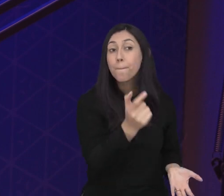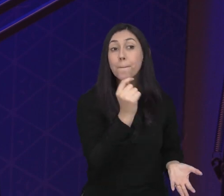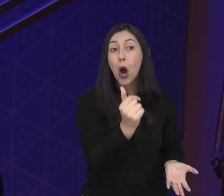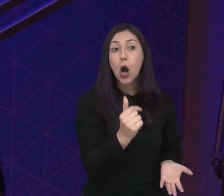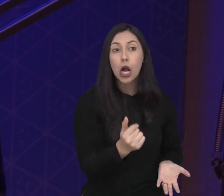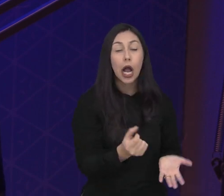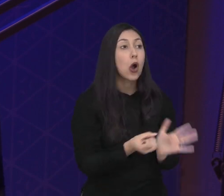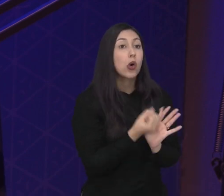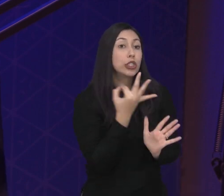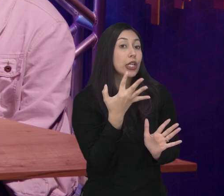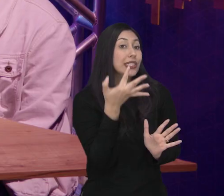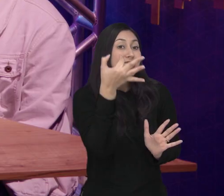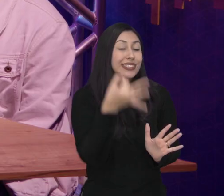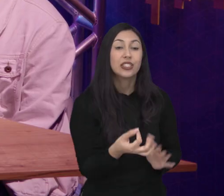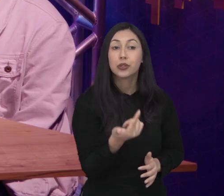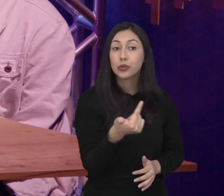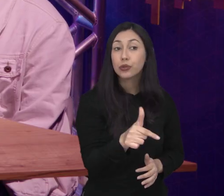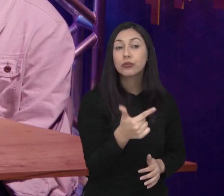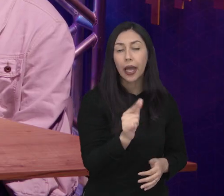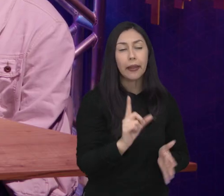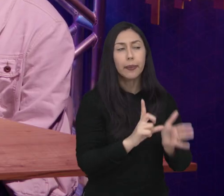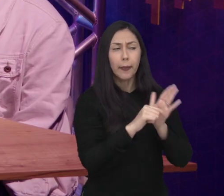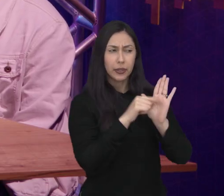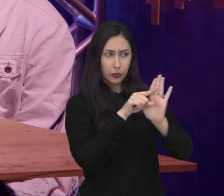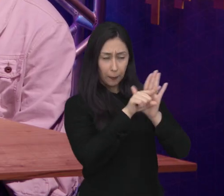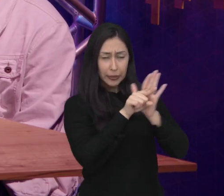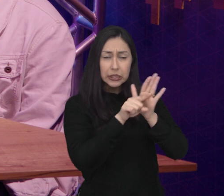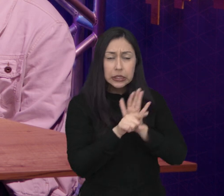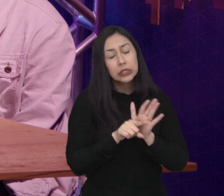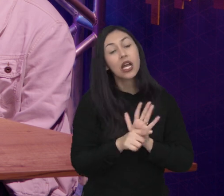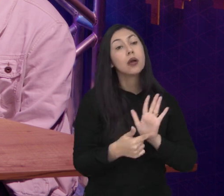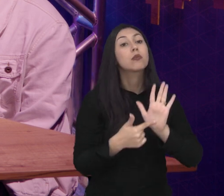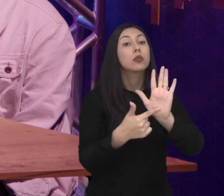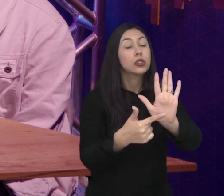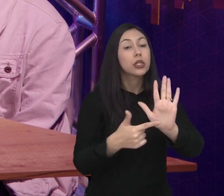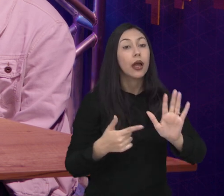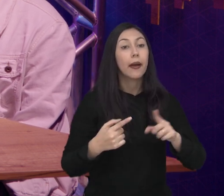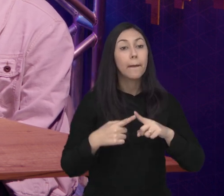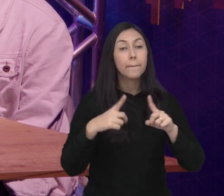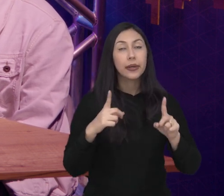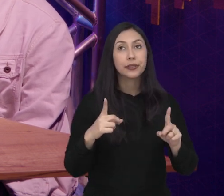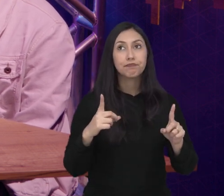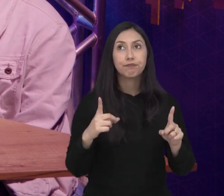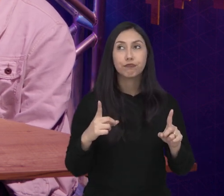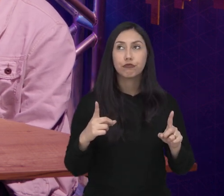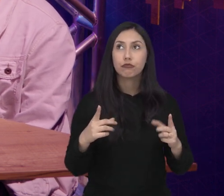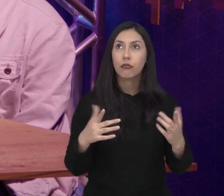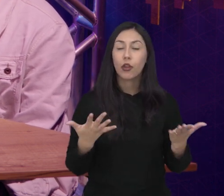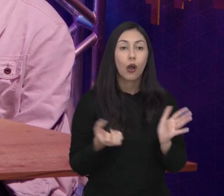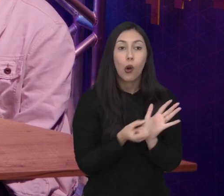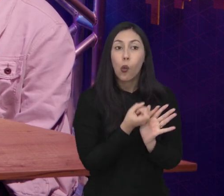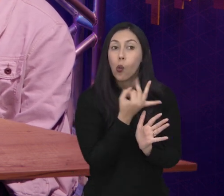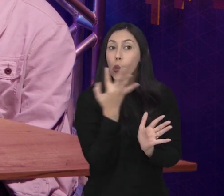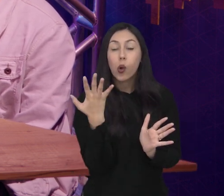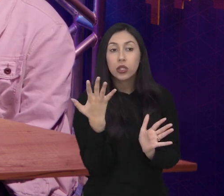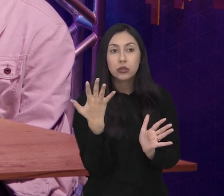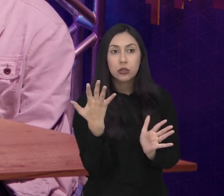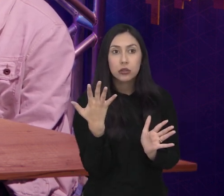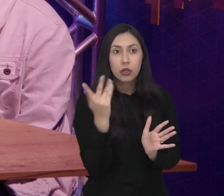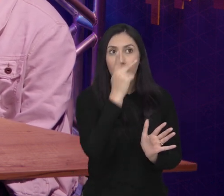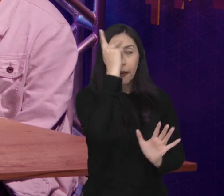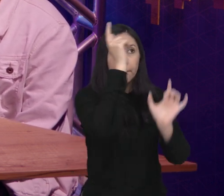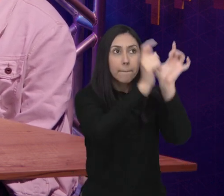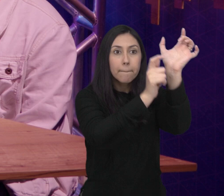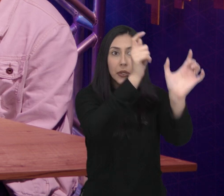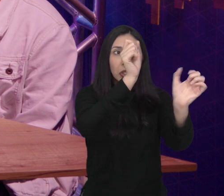qual o número certo, assim, depois a gente vai até pegar para confirmar, a gente fala para vocês no próximo bloco, mas quantos negros também